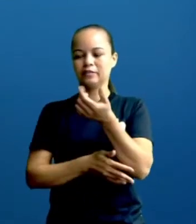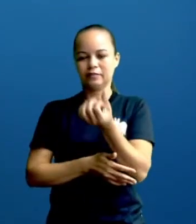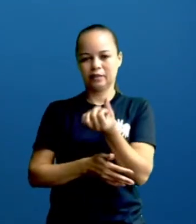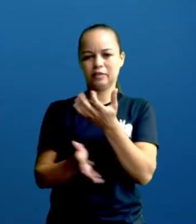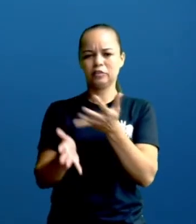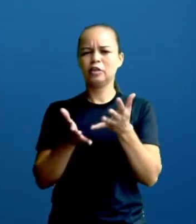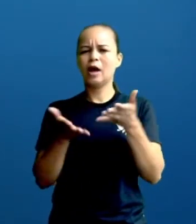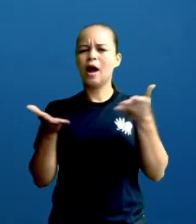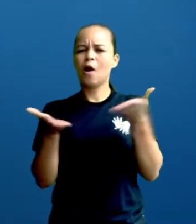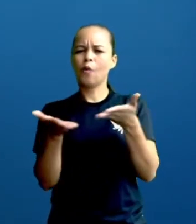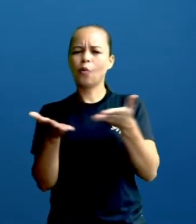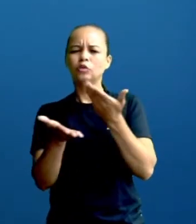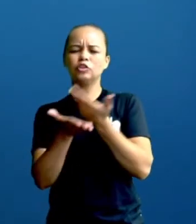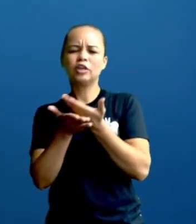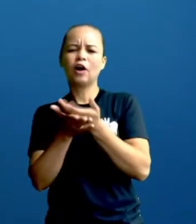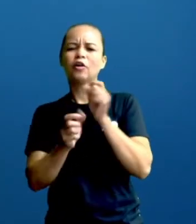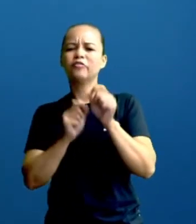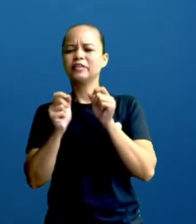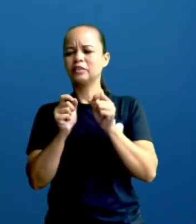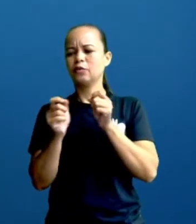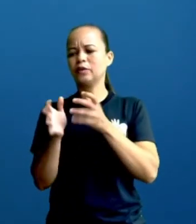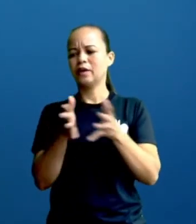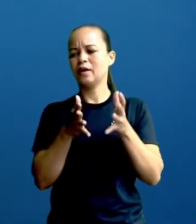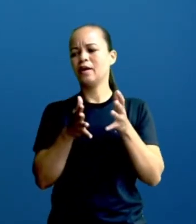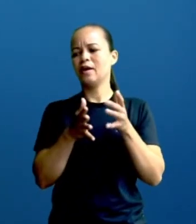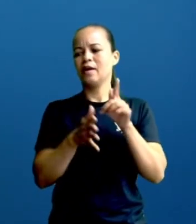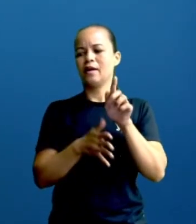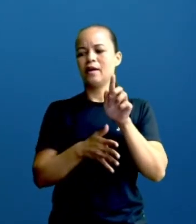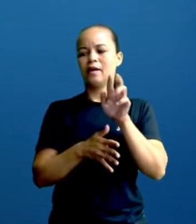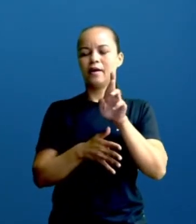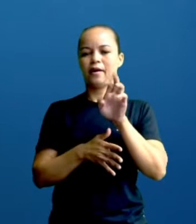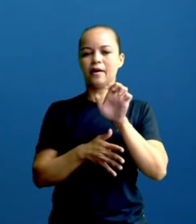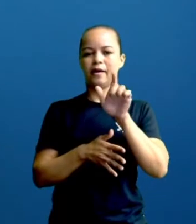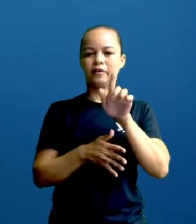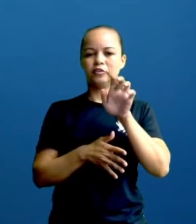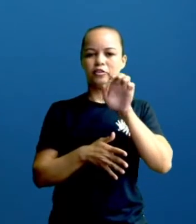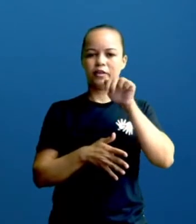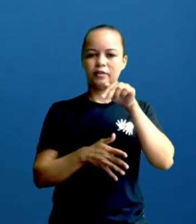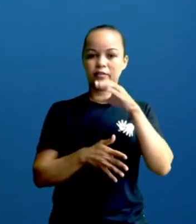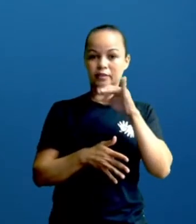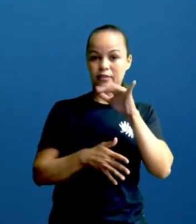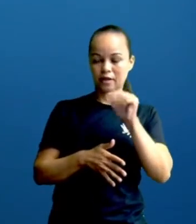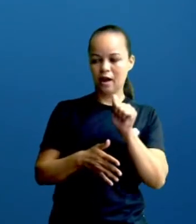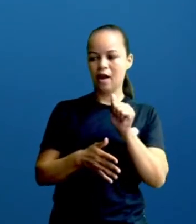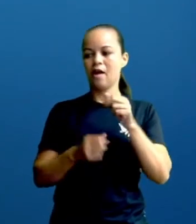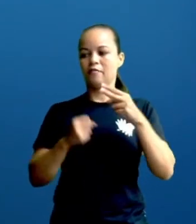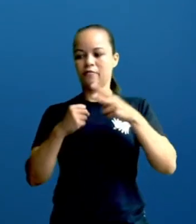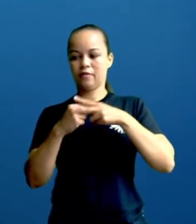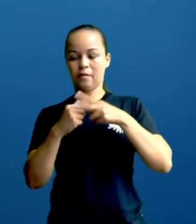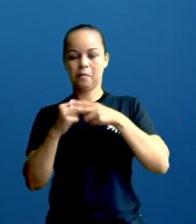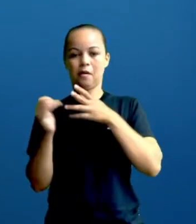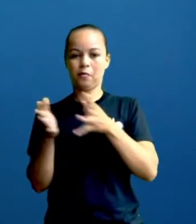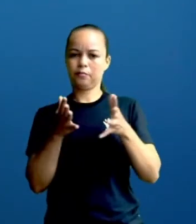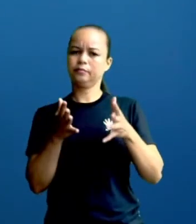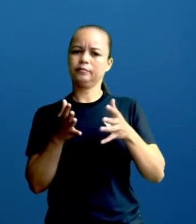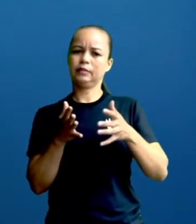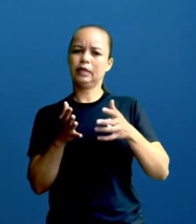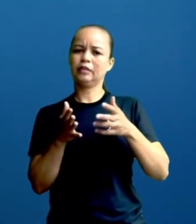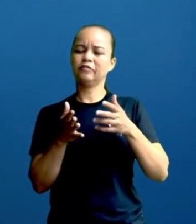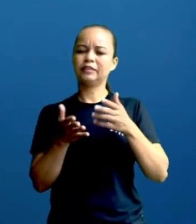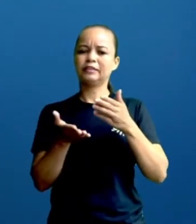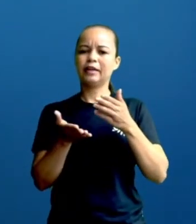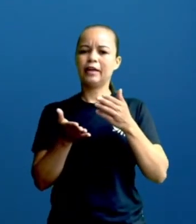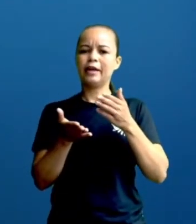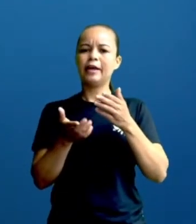vamos trabalhar a regência verbal essa aula vai ser dividida em duas partes nessa primeira parte nós